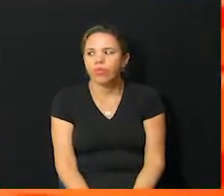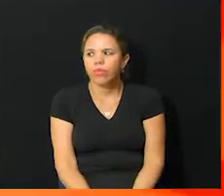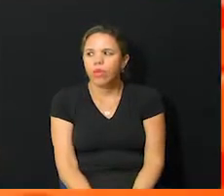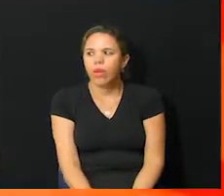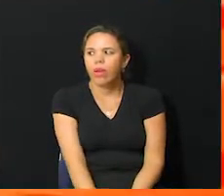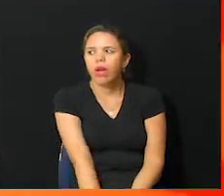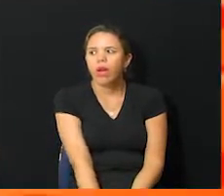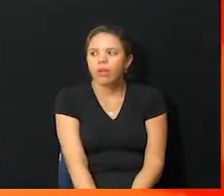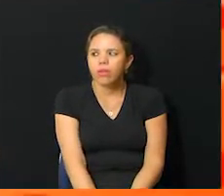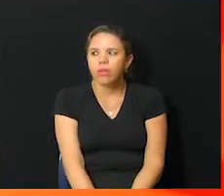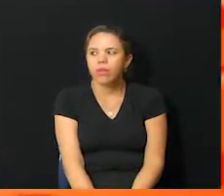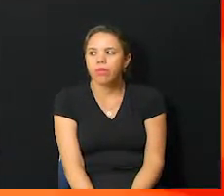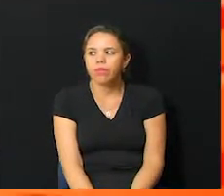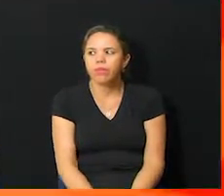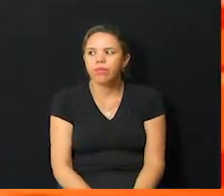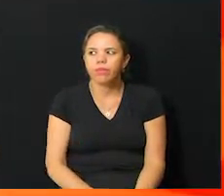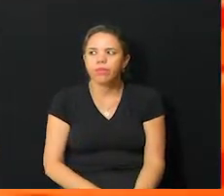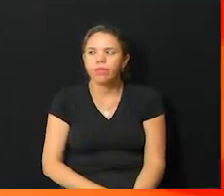Canalha!